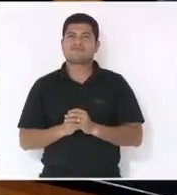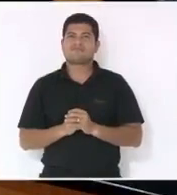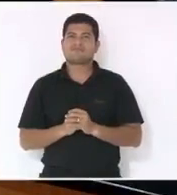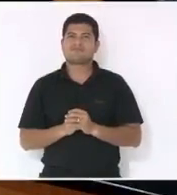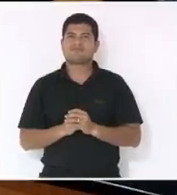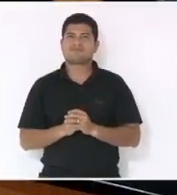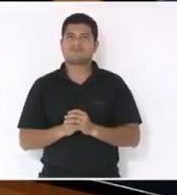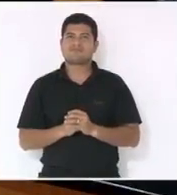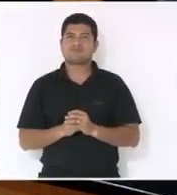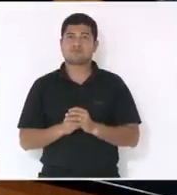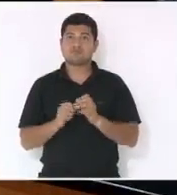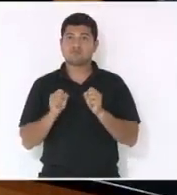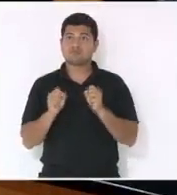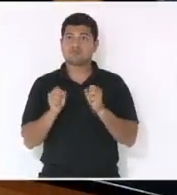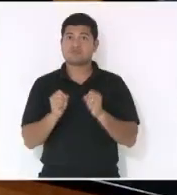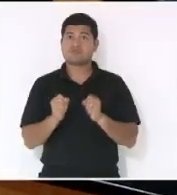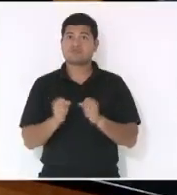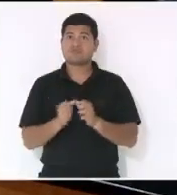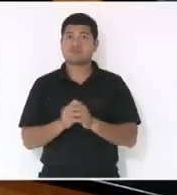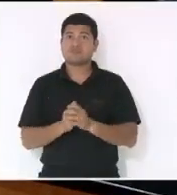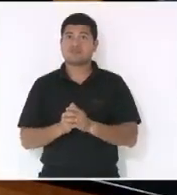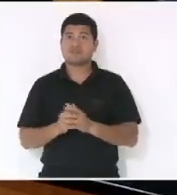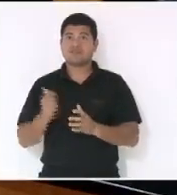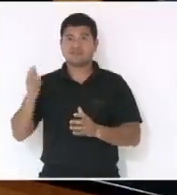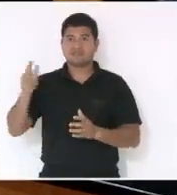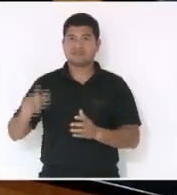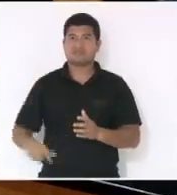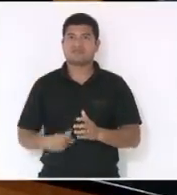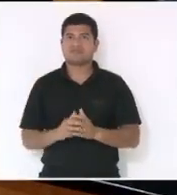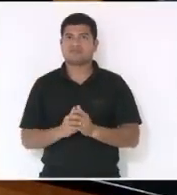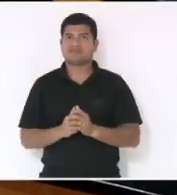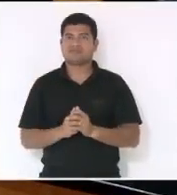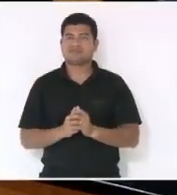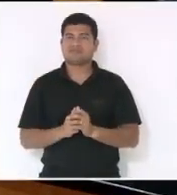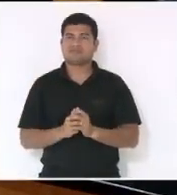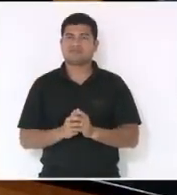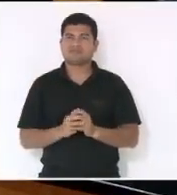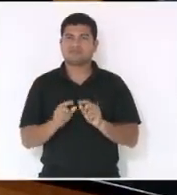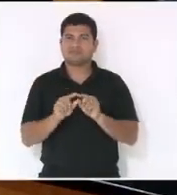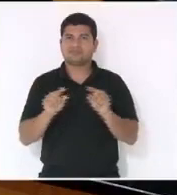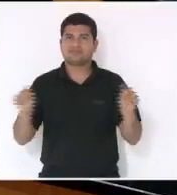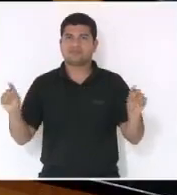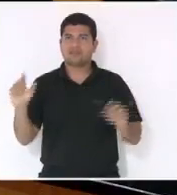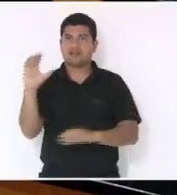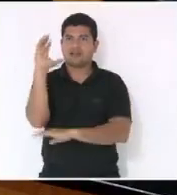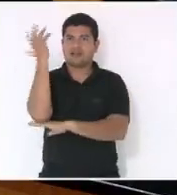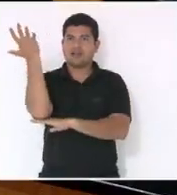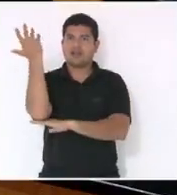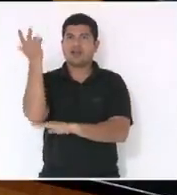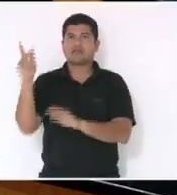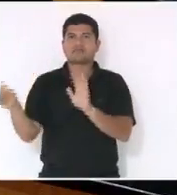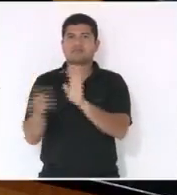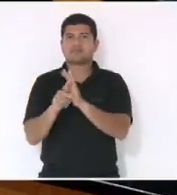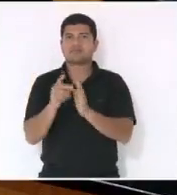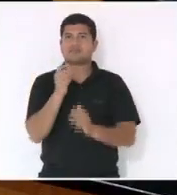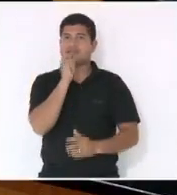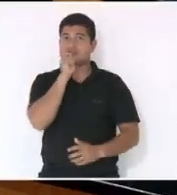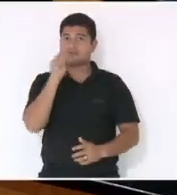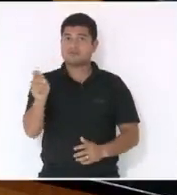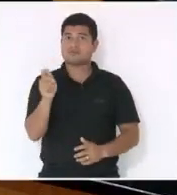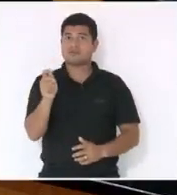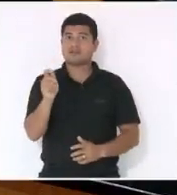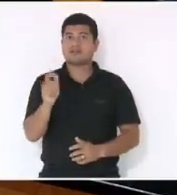Vou repetir. Da pinha... Do pinheiro vem a pinha. Da pinha vem o